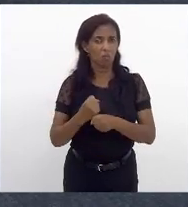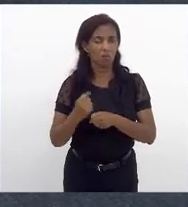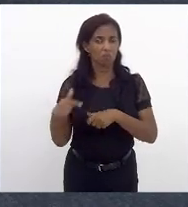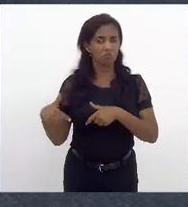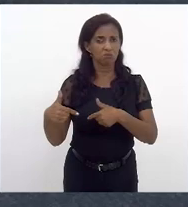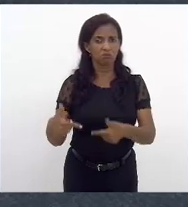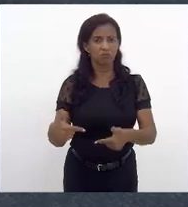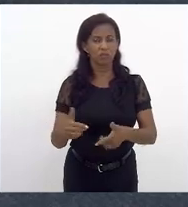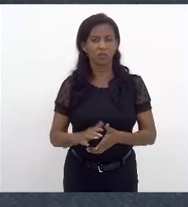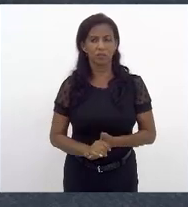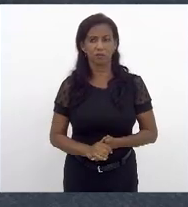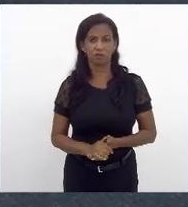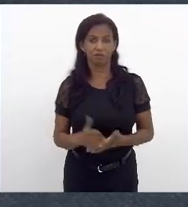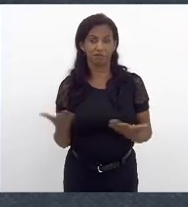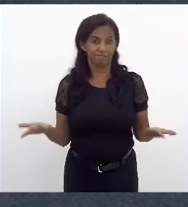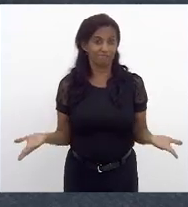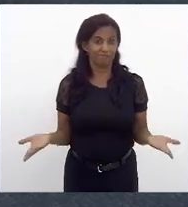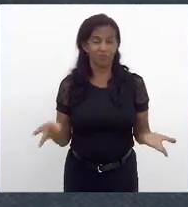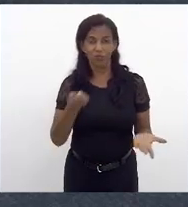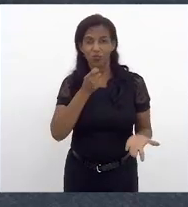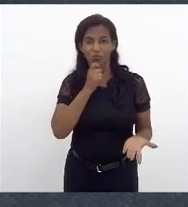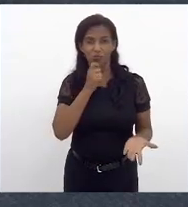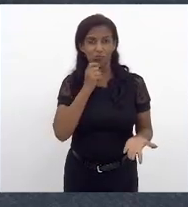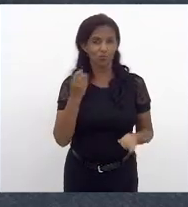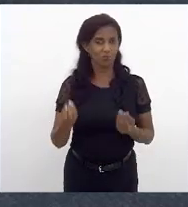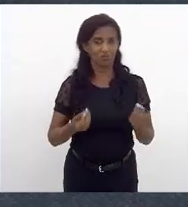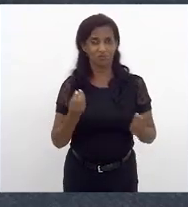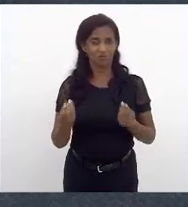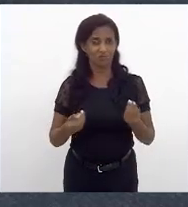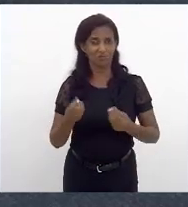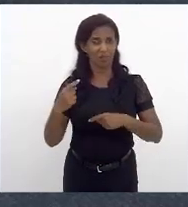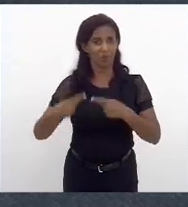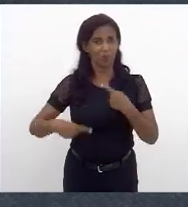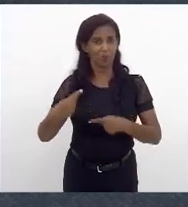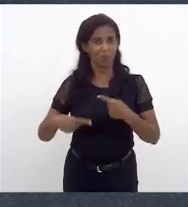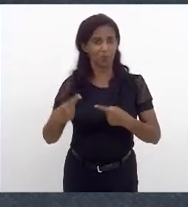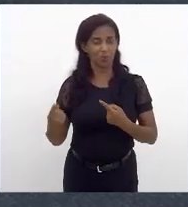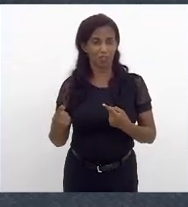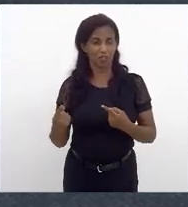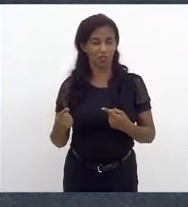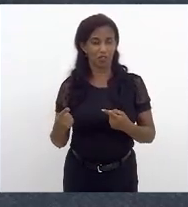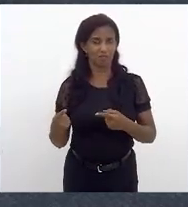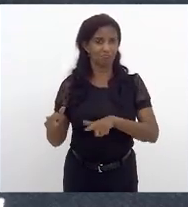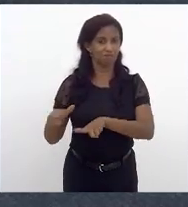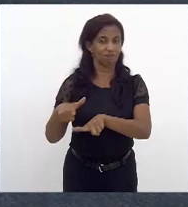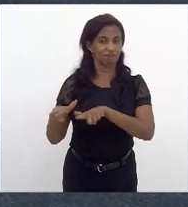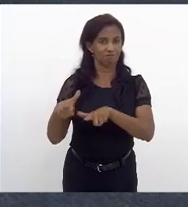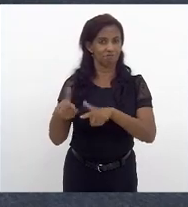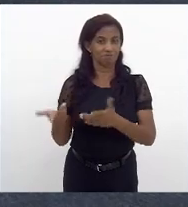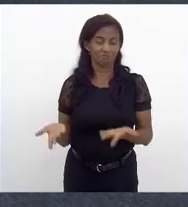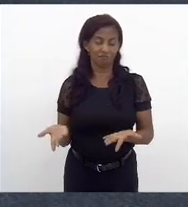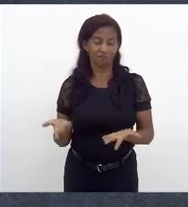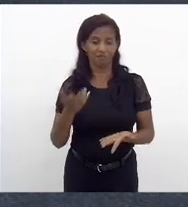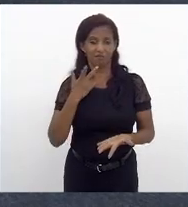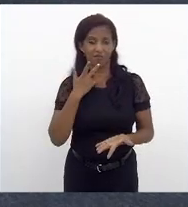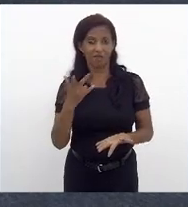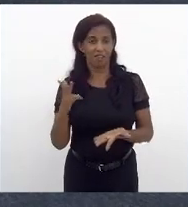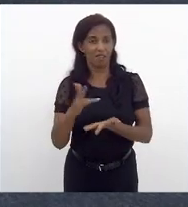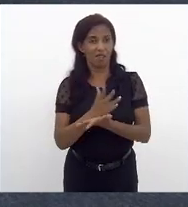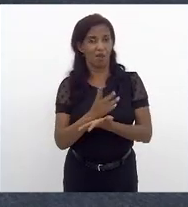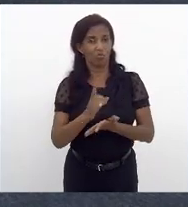atuação. E, obviamente, não nego aqui a natureza política do cargo, mas rechaço